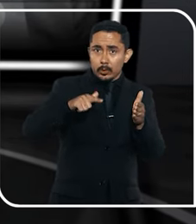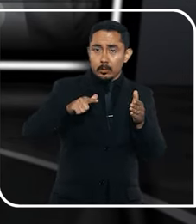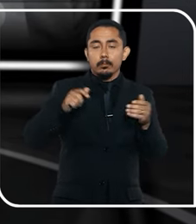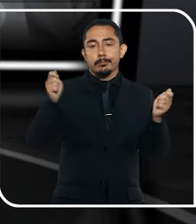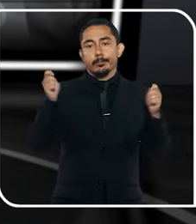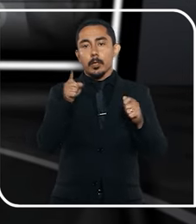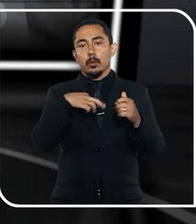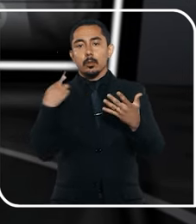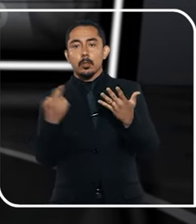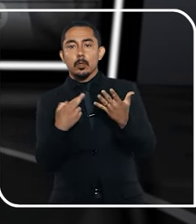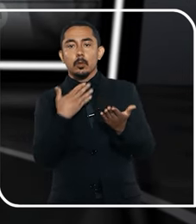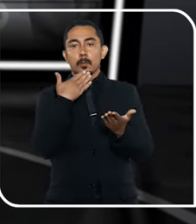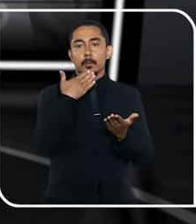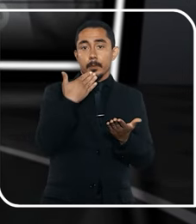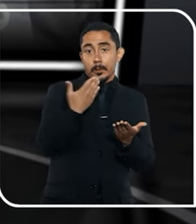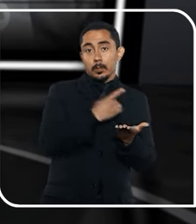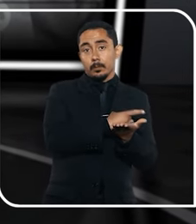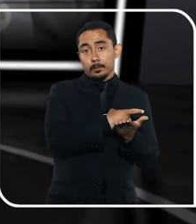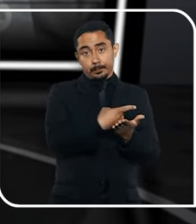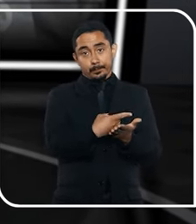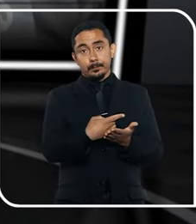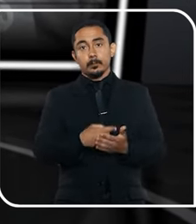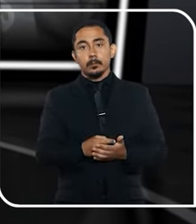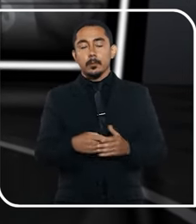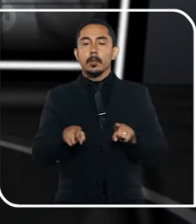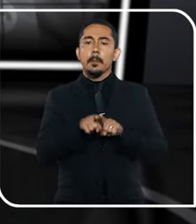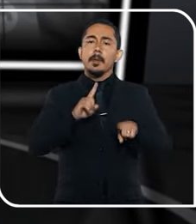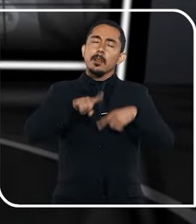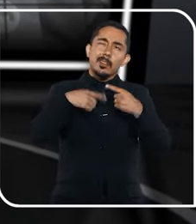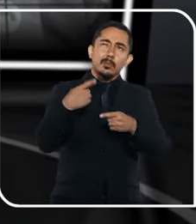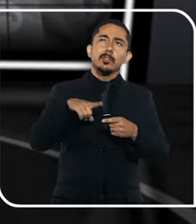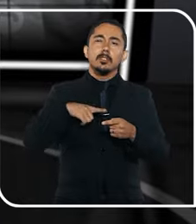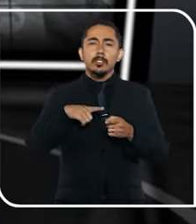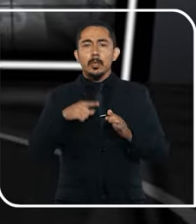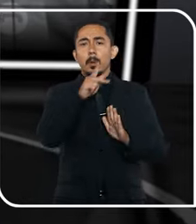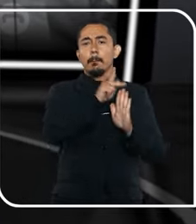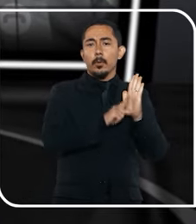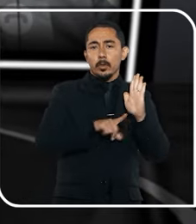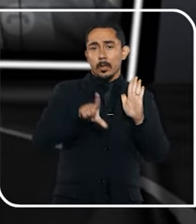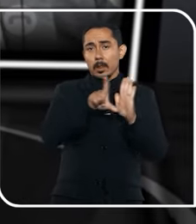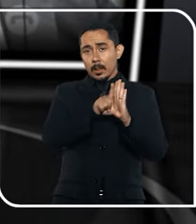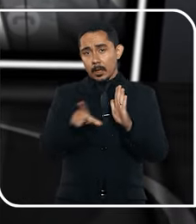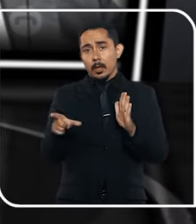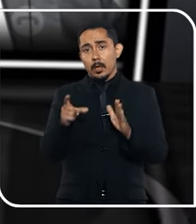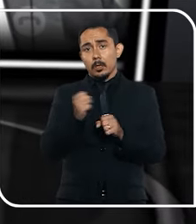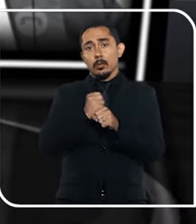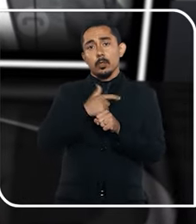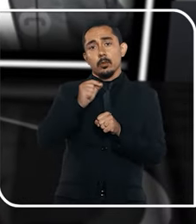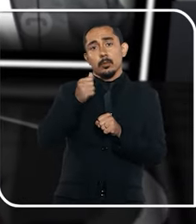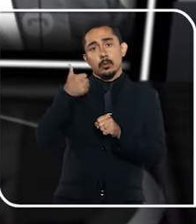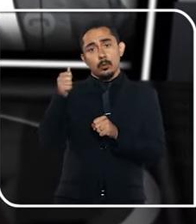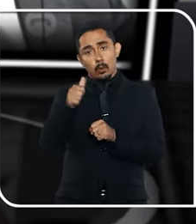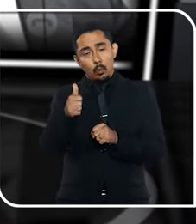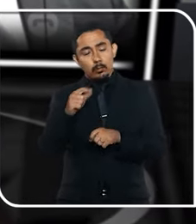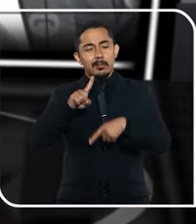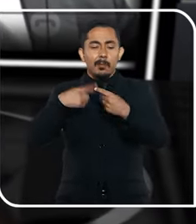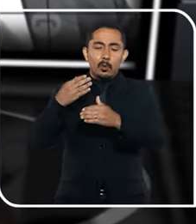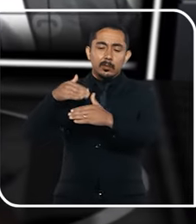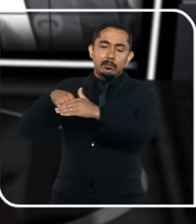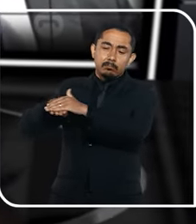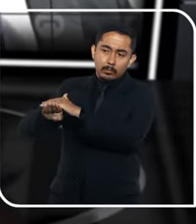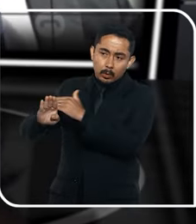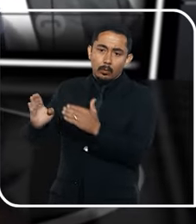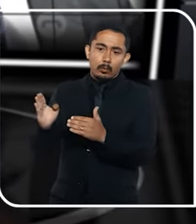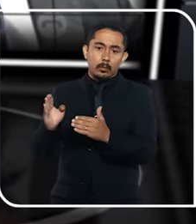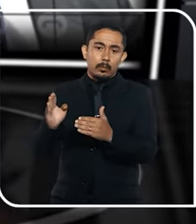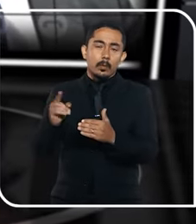provimento à nossa apelação. Lembra, tinha um projeto de lei que depois acabou sendo arquivado, era um projeto de lei de